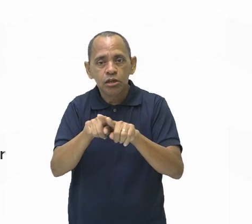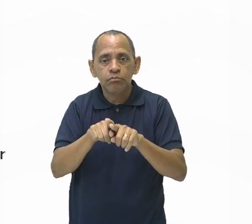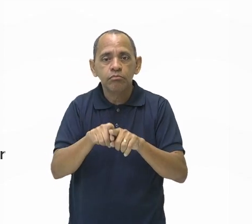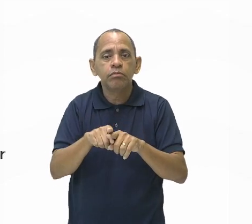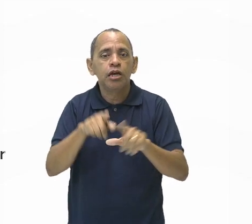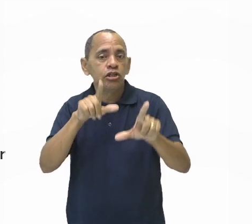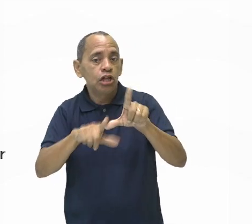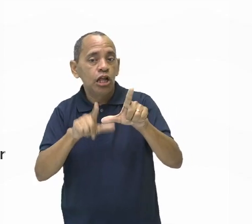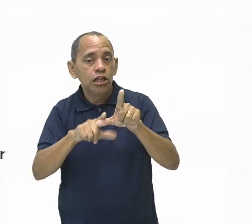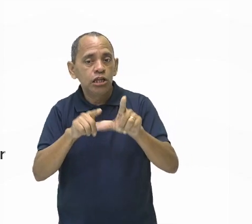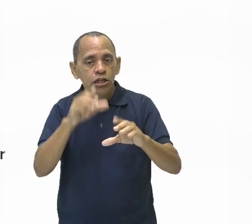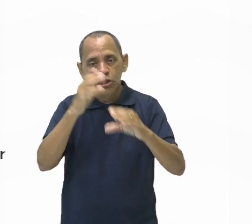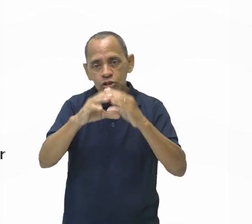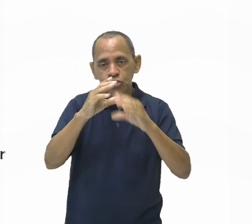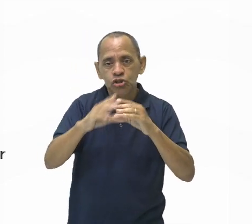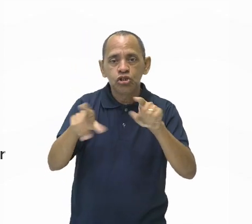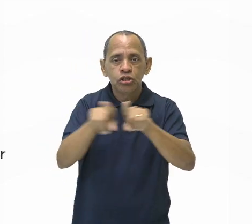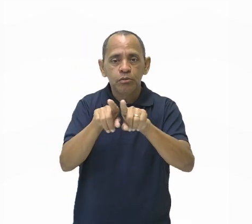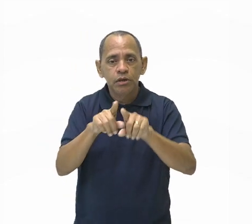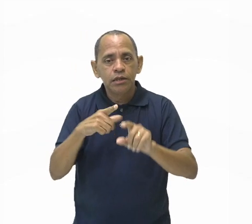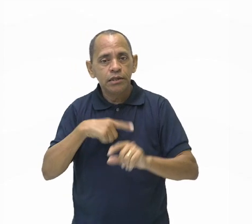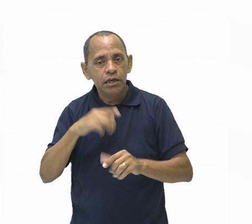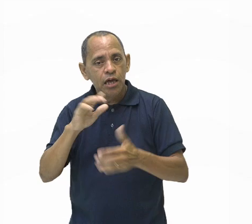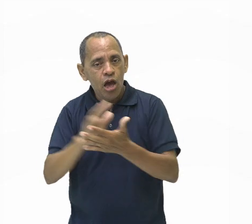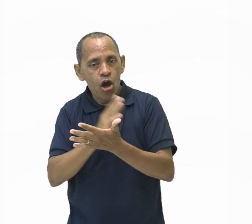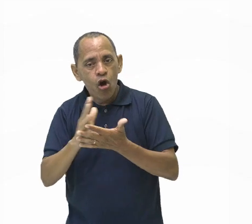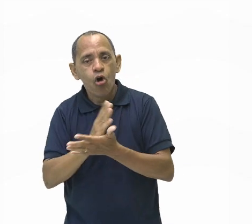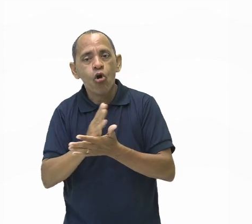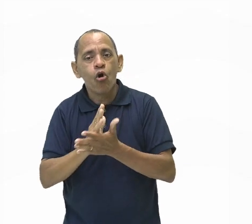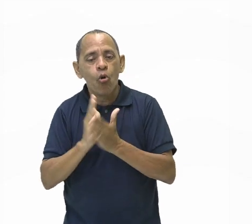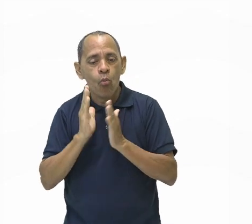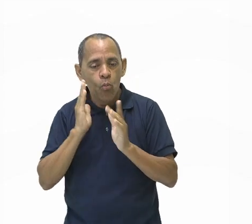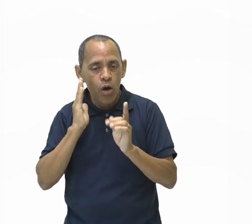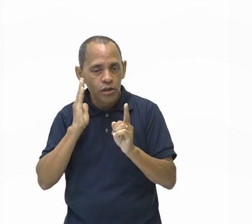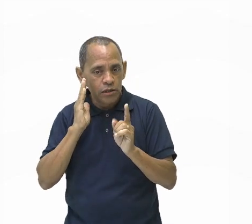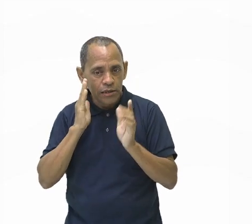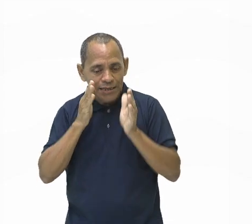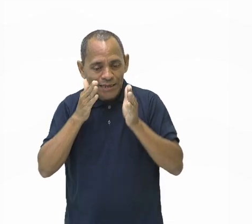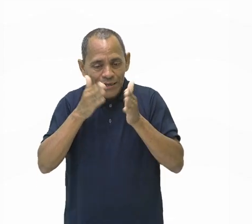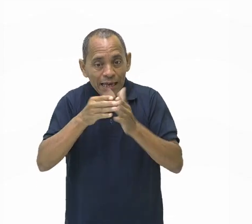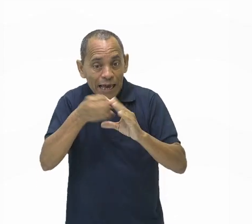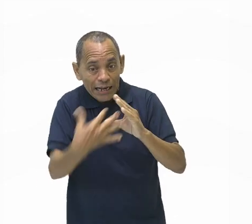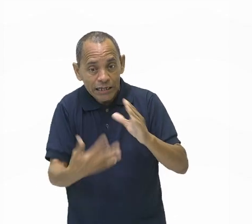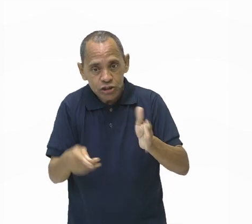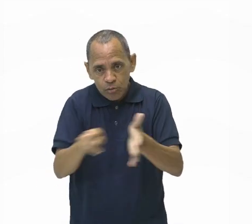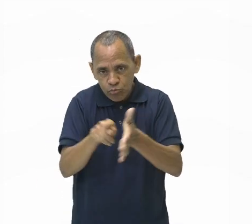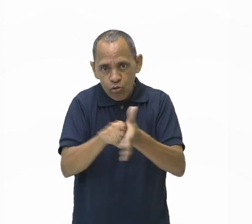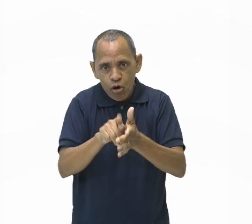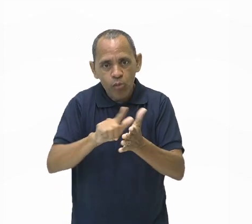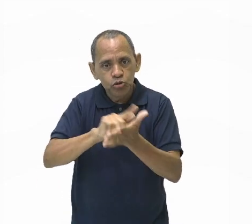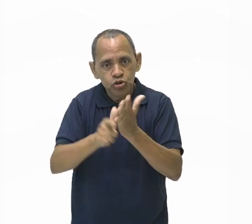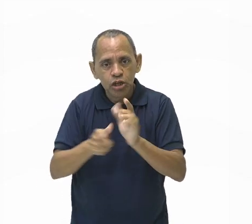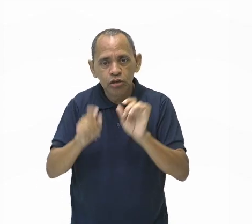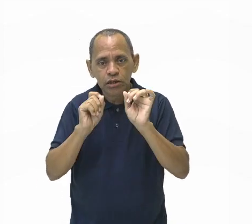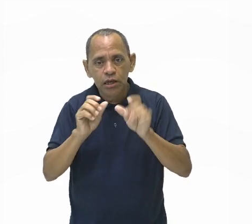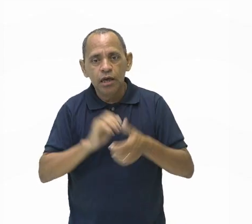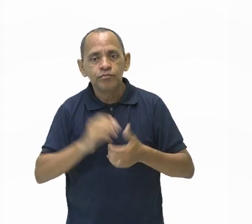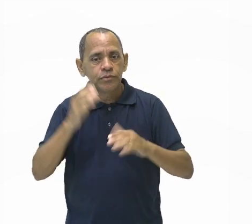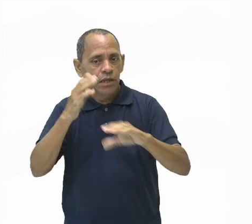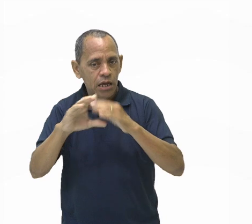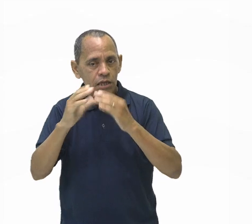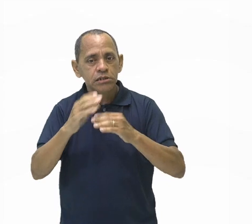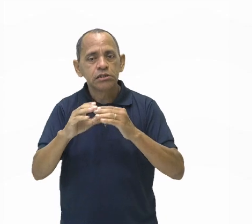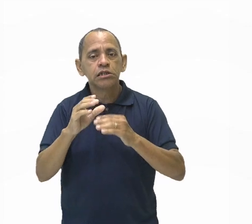canções, tá bom? Nós temos algumas especificidades, né, desse gênero. Então, a canção, tal